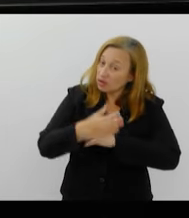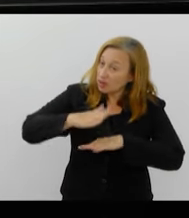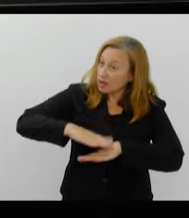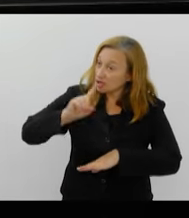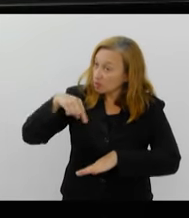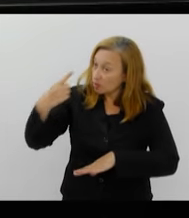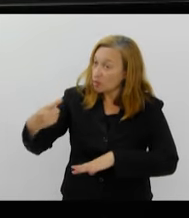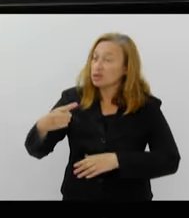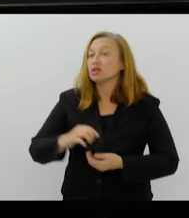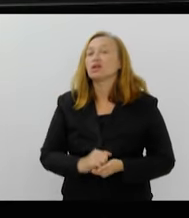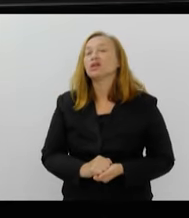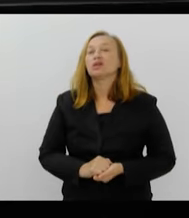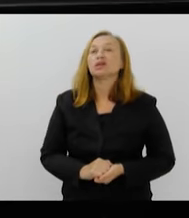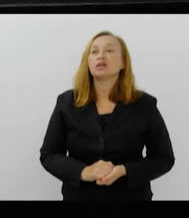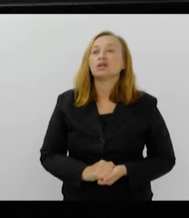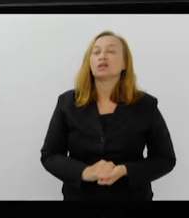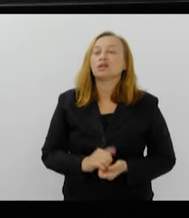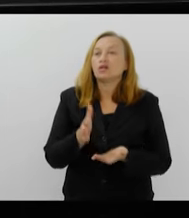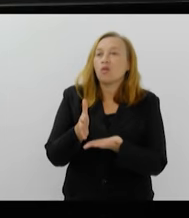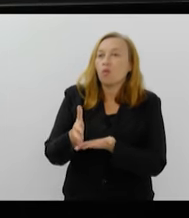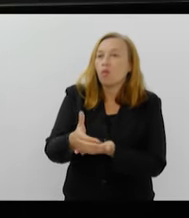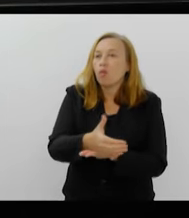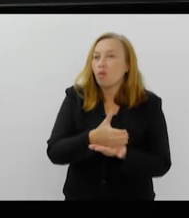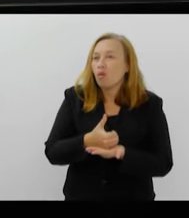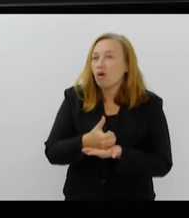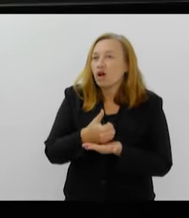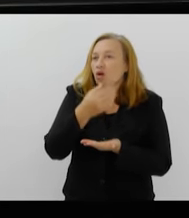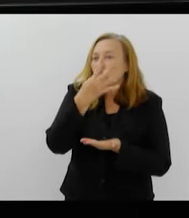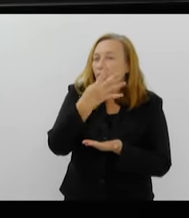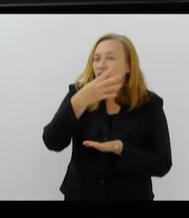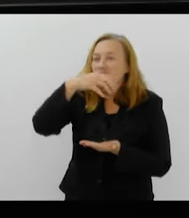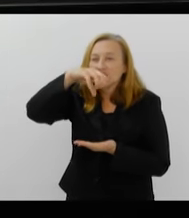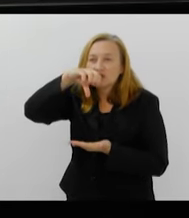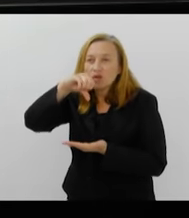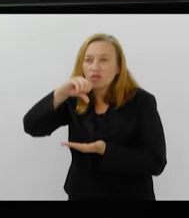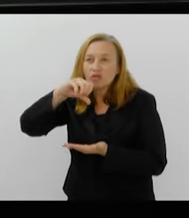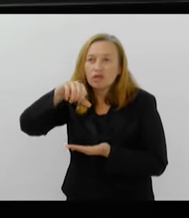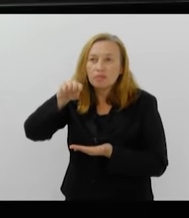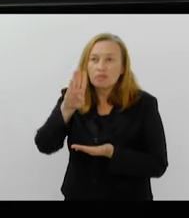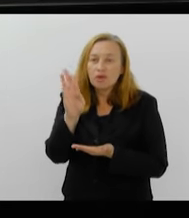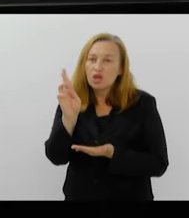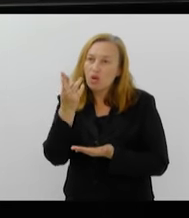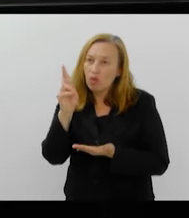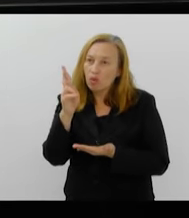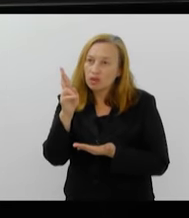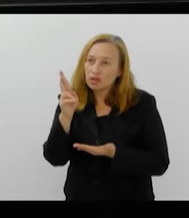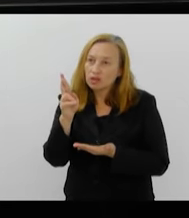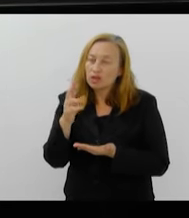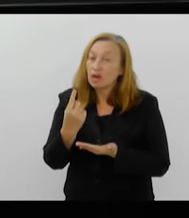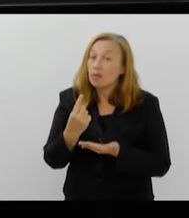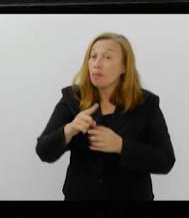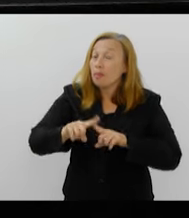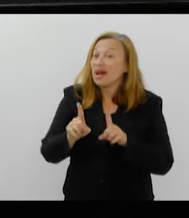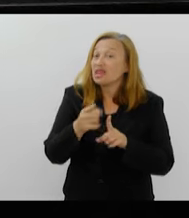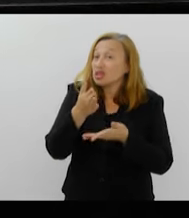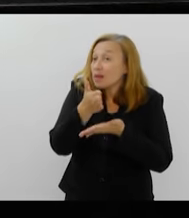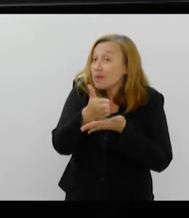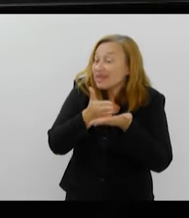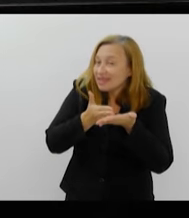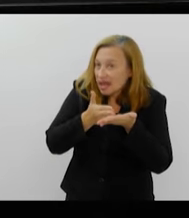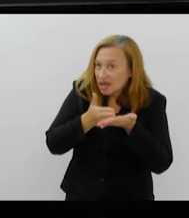frente, ele deve arrecadar cerca de 49 bilhões, sendo que 1/4 desse valor, ou